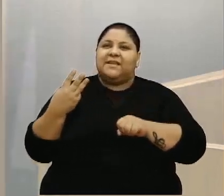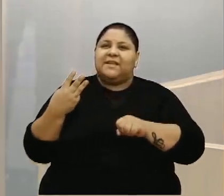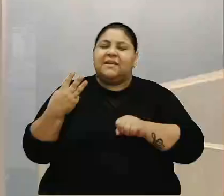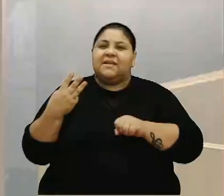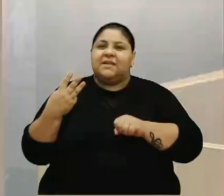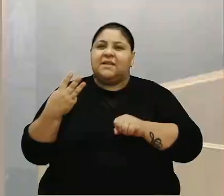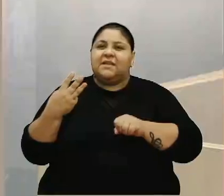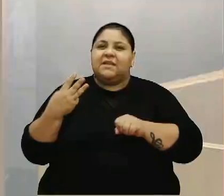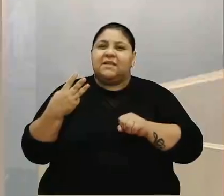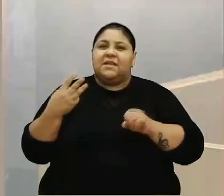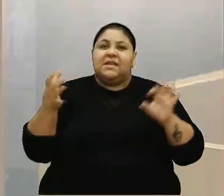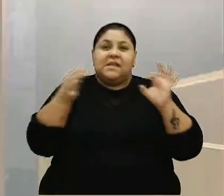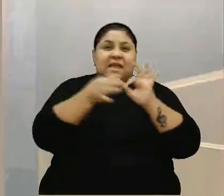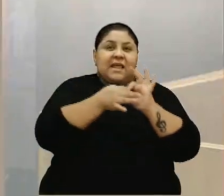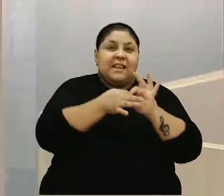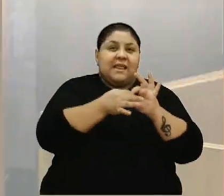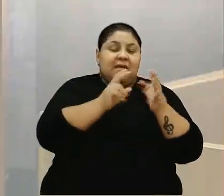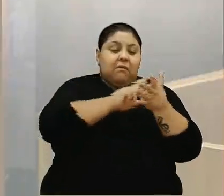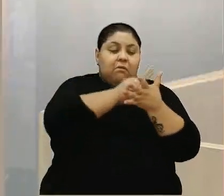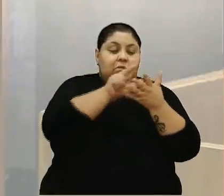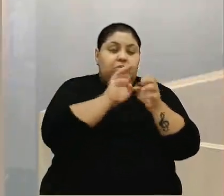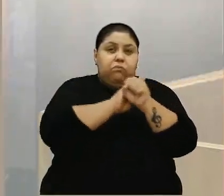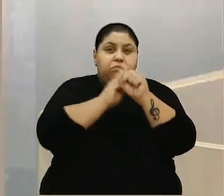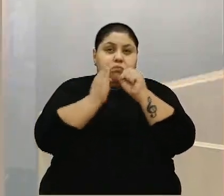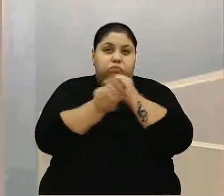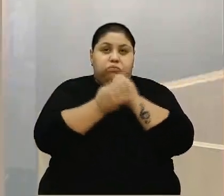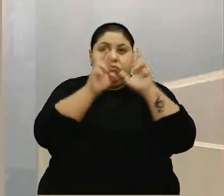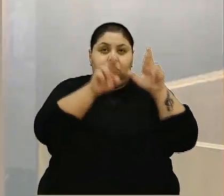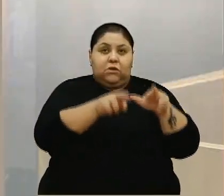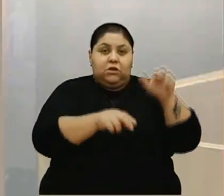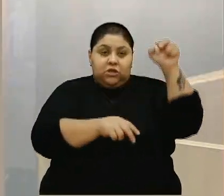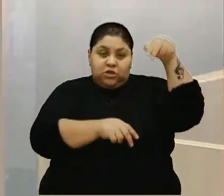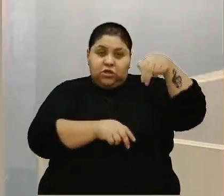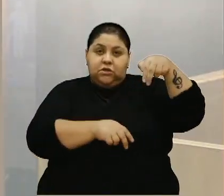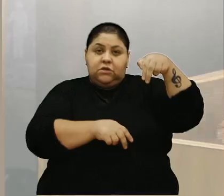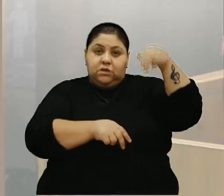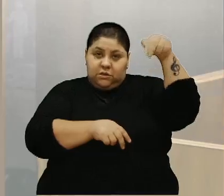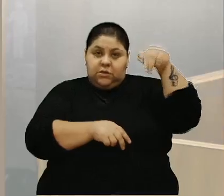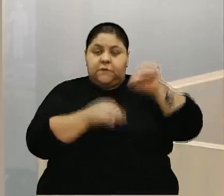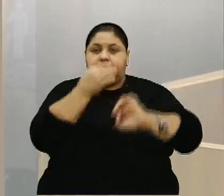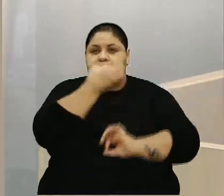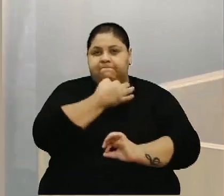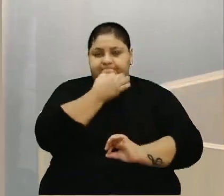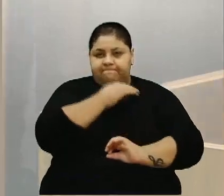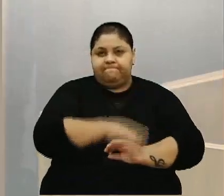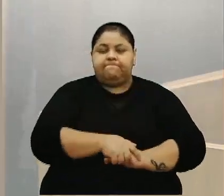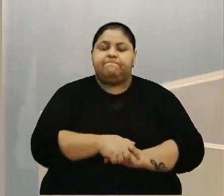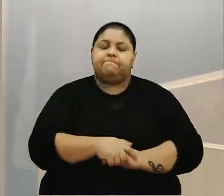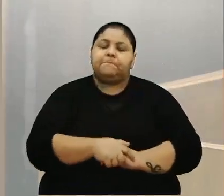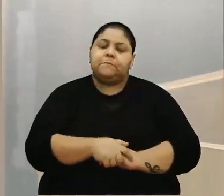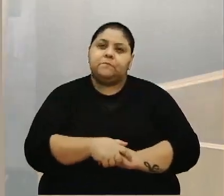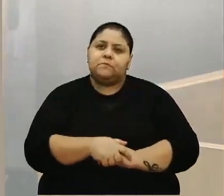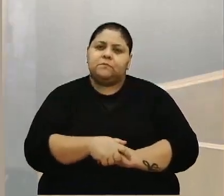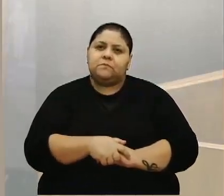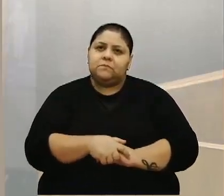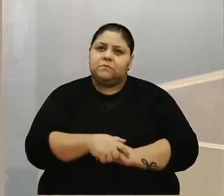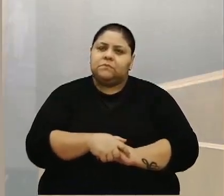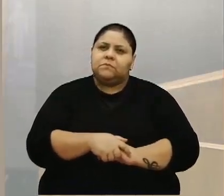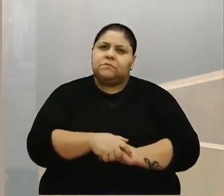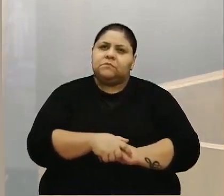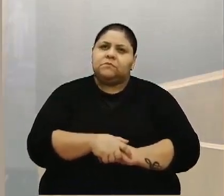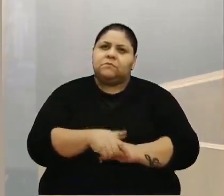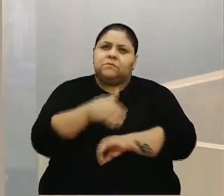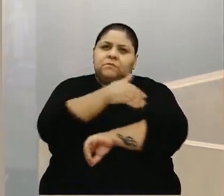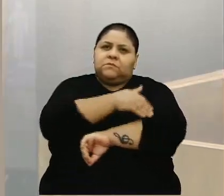liga diversos bairros ali da região norte ali aqui de Caxias do Sul. Ali, aquela